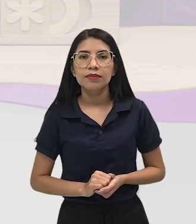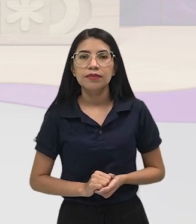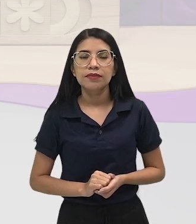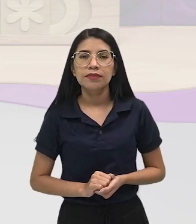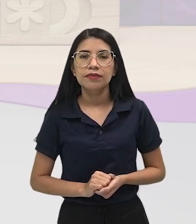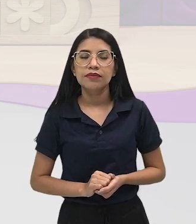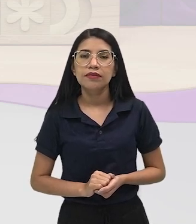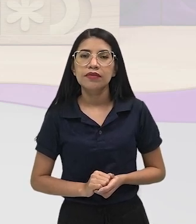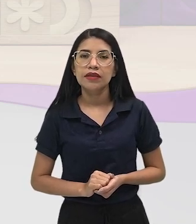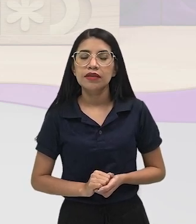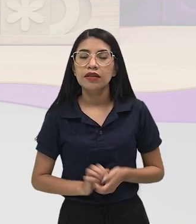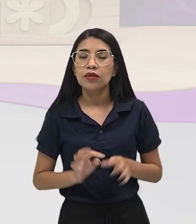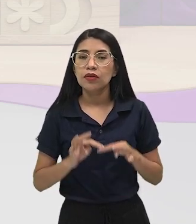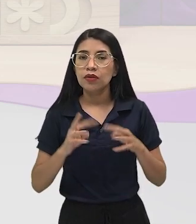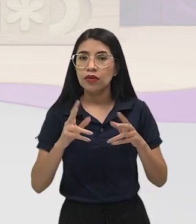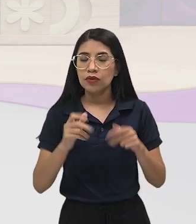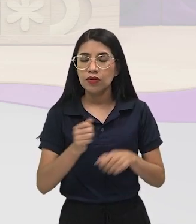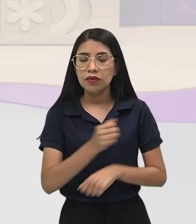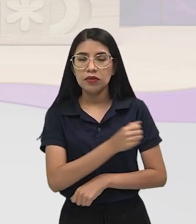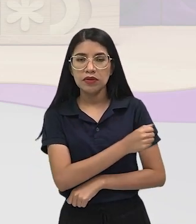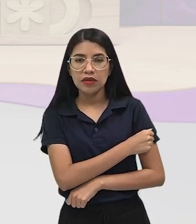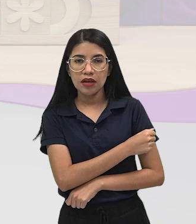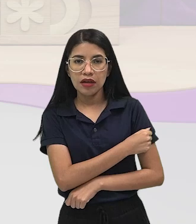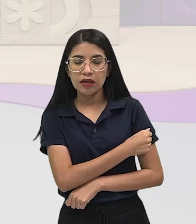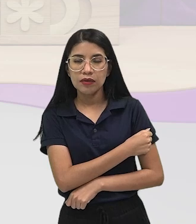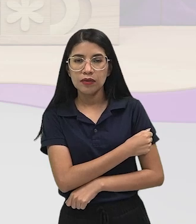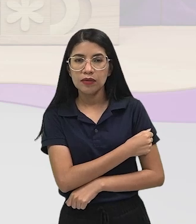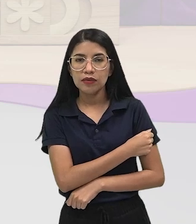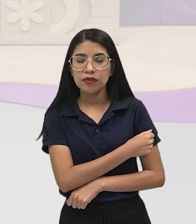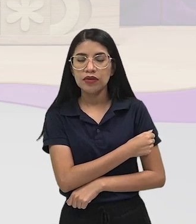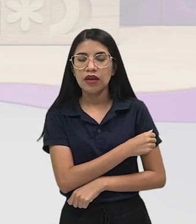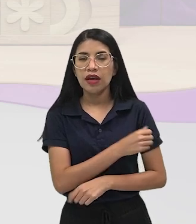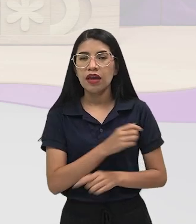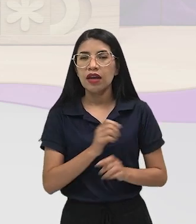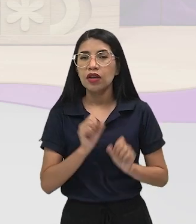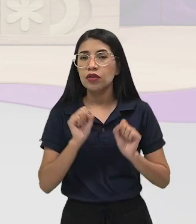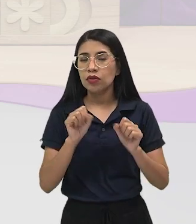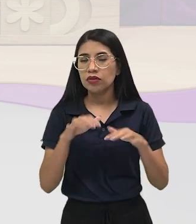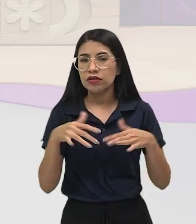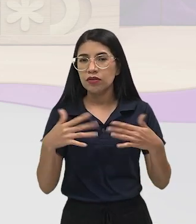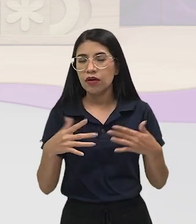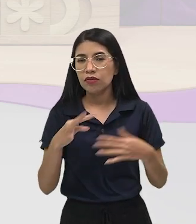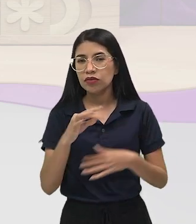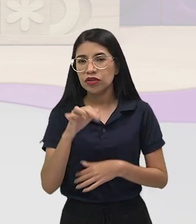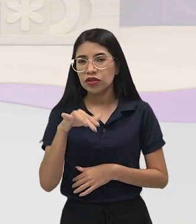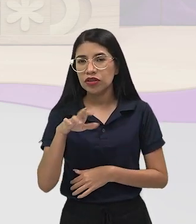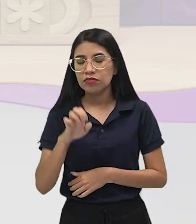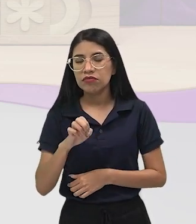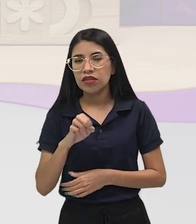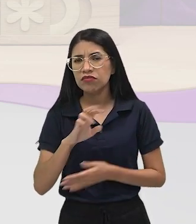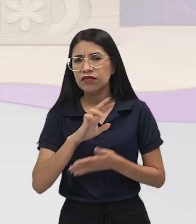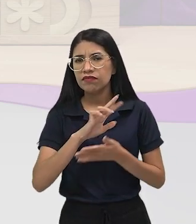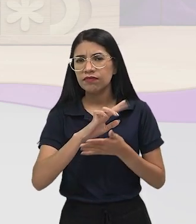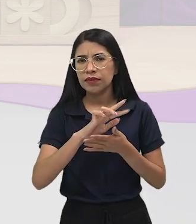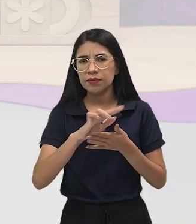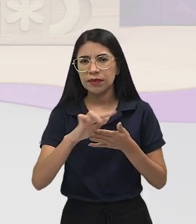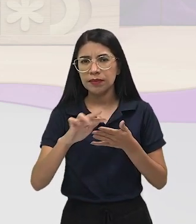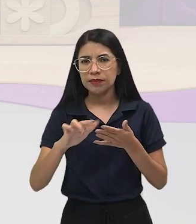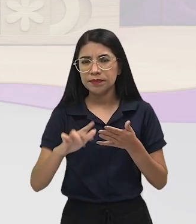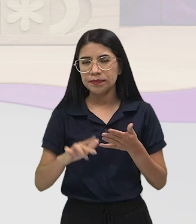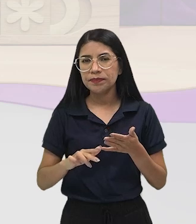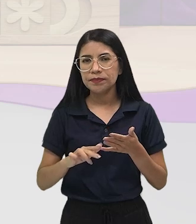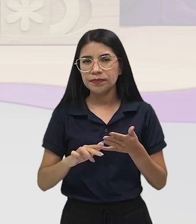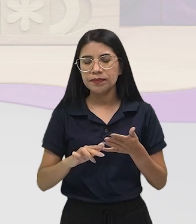que todos os alunos do oitavo aninho torcem. Aí vão surgir um monte, olha lá, um monte de coisa. Quer